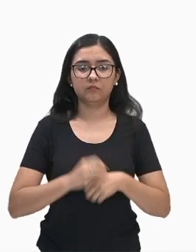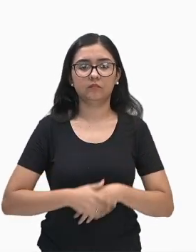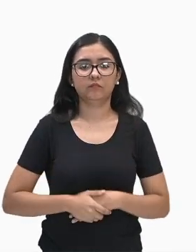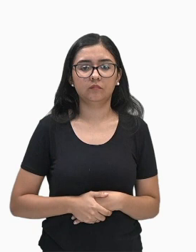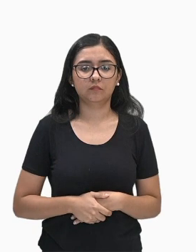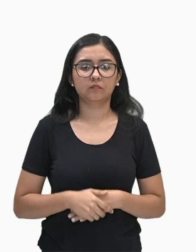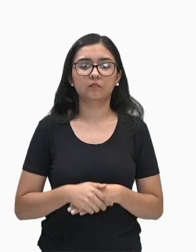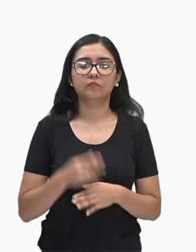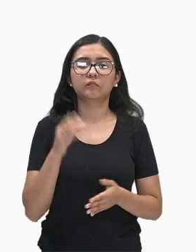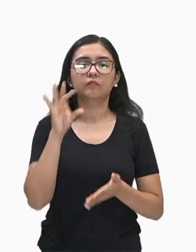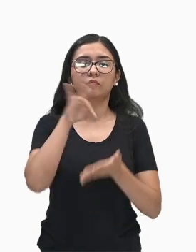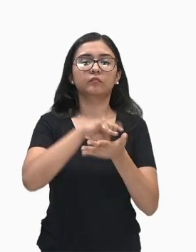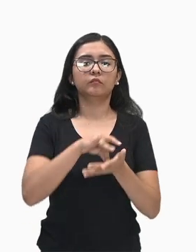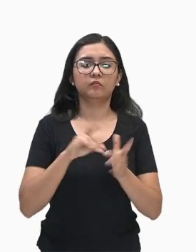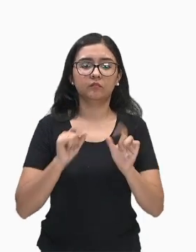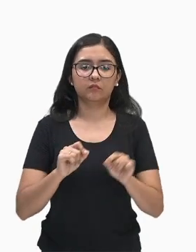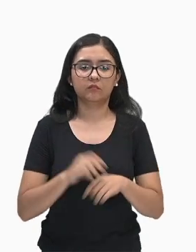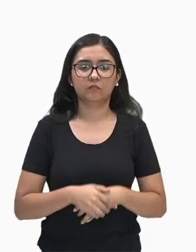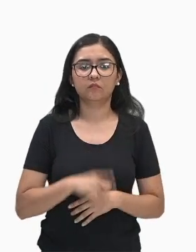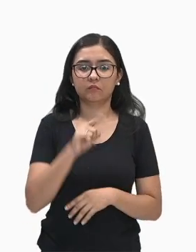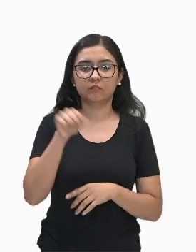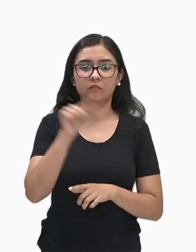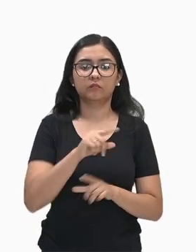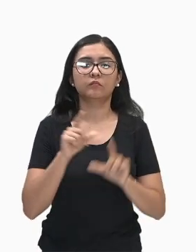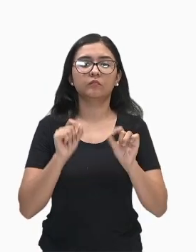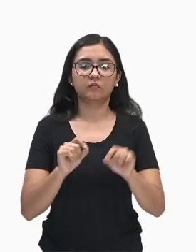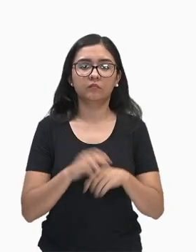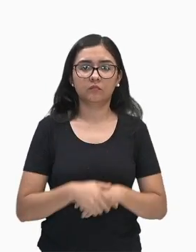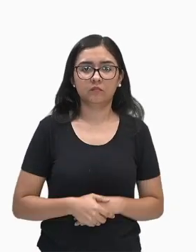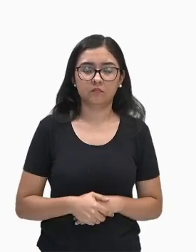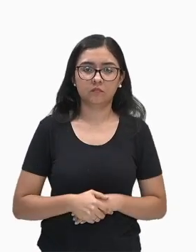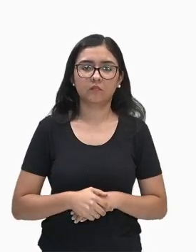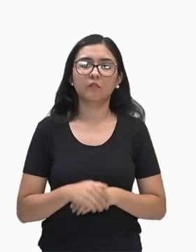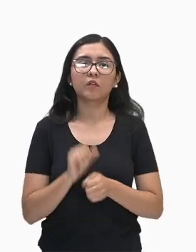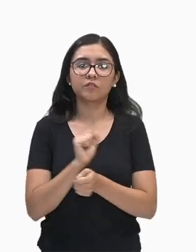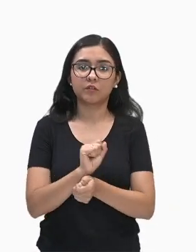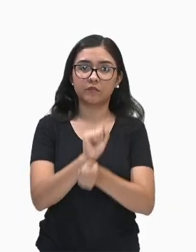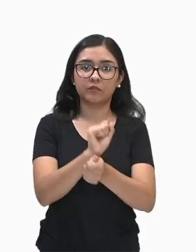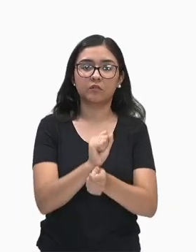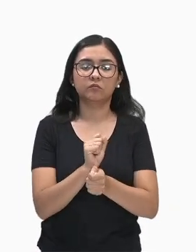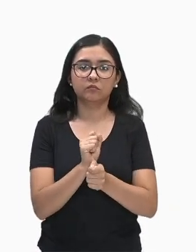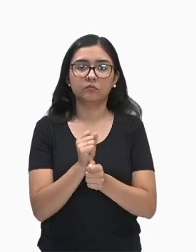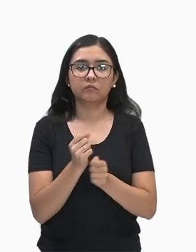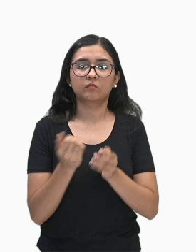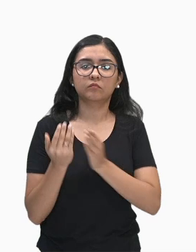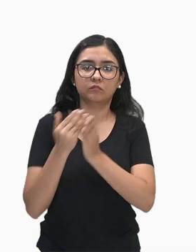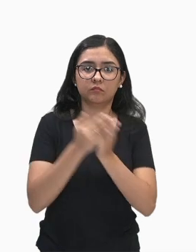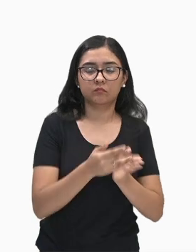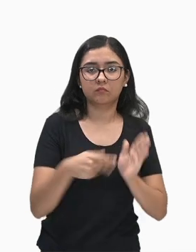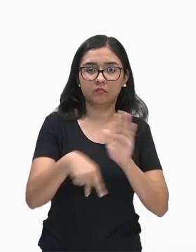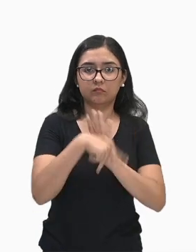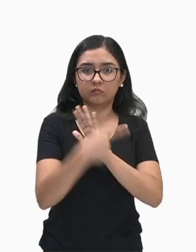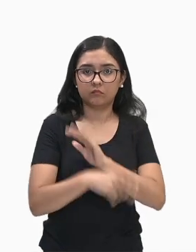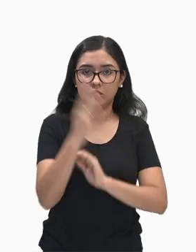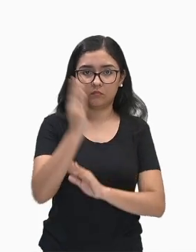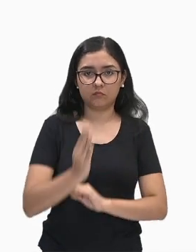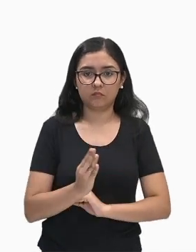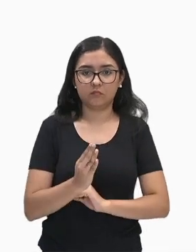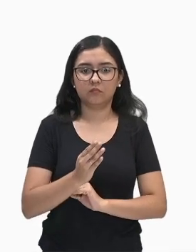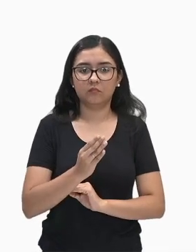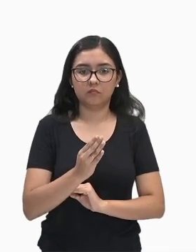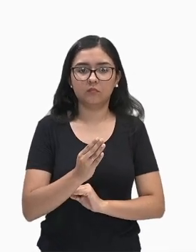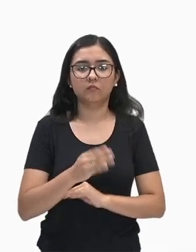determinava a gradual extinção do tráfico negreiro para o Brasil. Veja que a Inglaterra, através